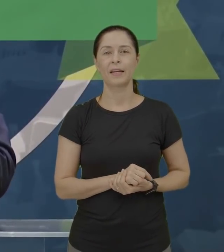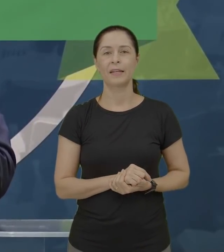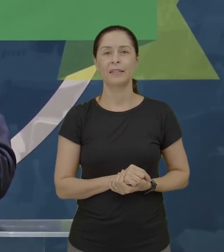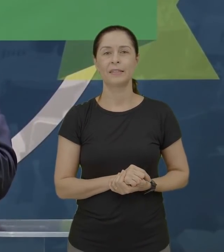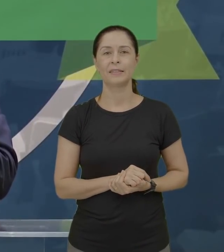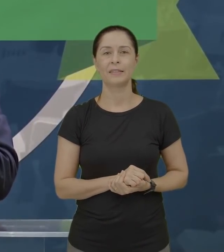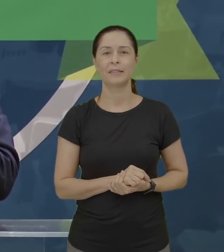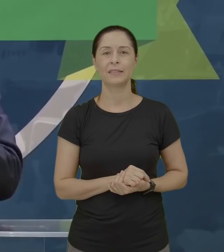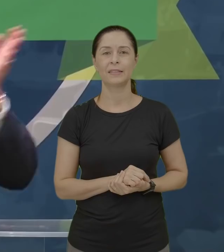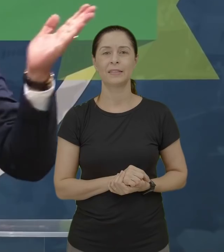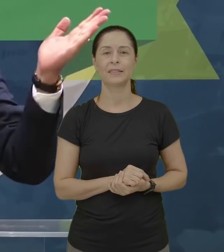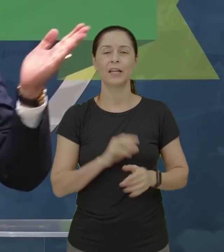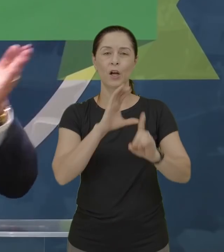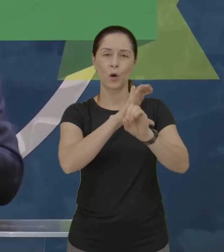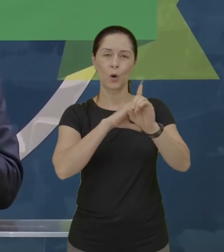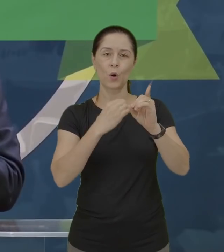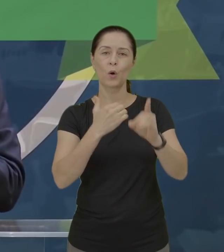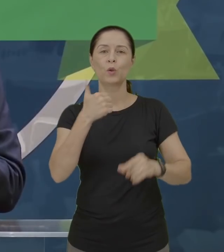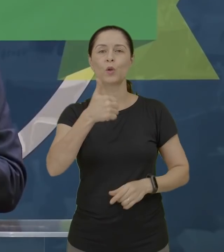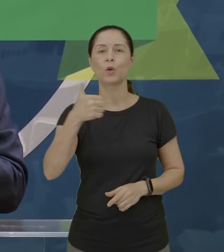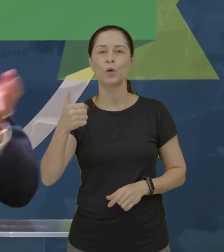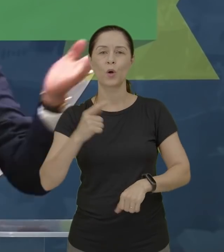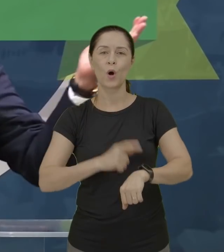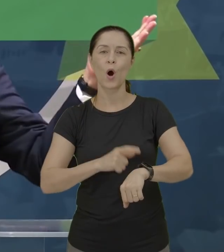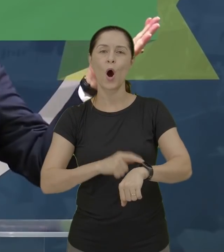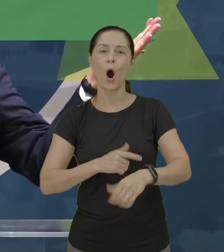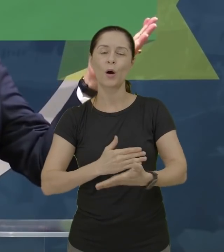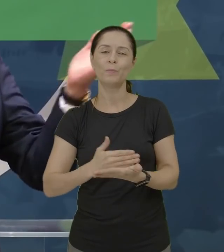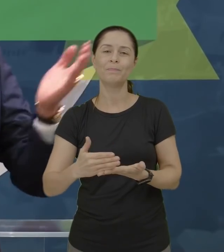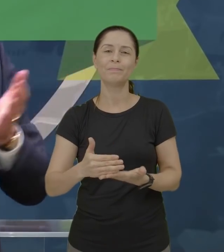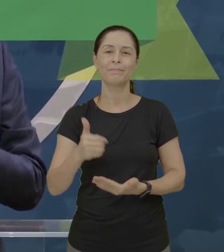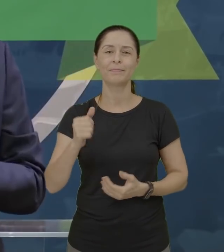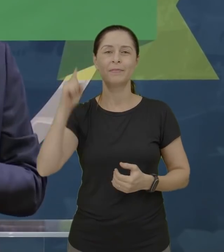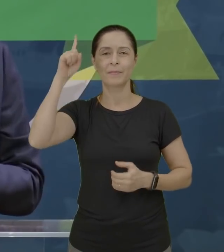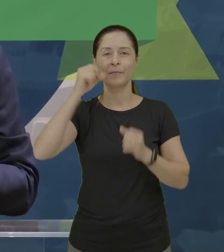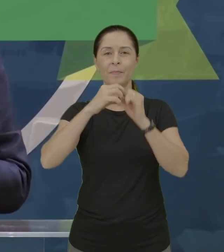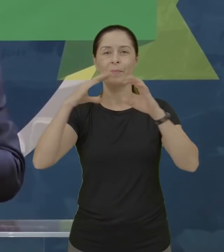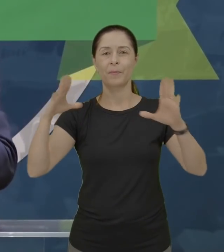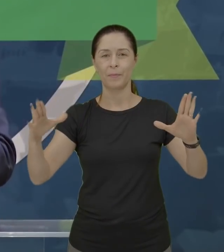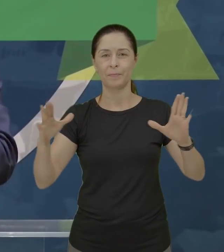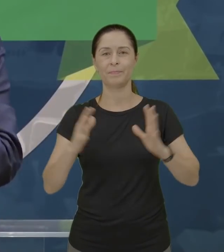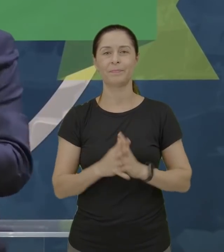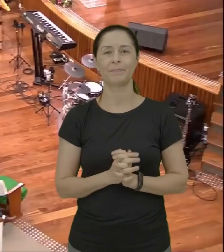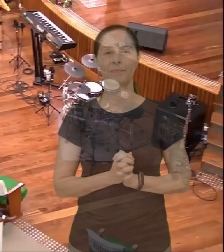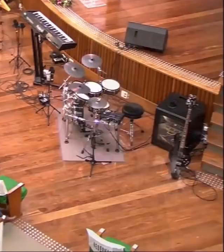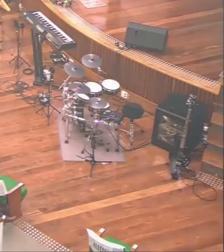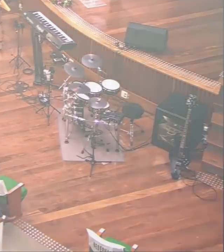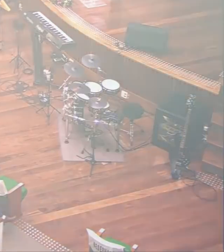estaremos iniciando aqui o culto público e você não pode perder. Deus abençoe, irmãos. Até daqui a pouco.